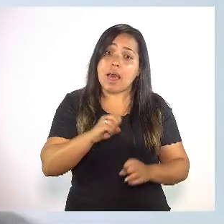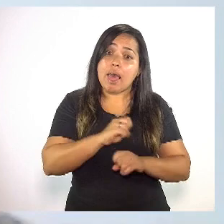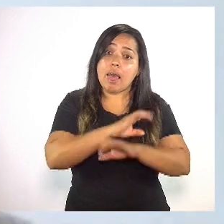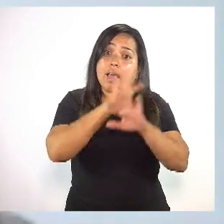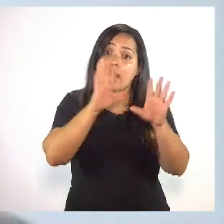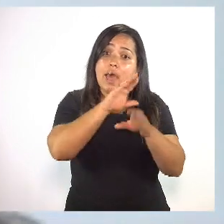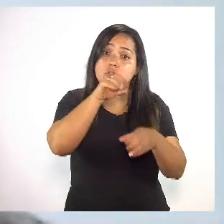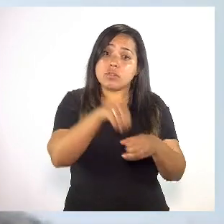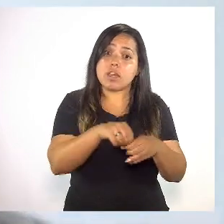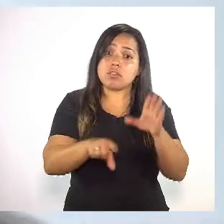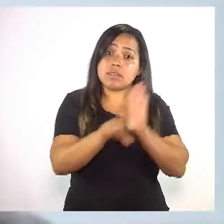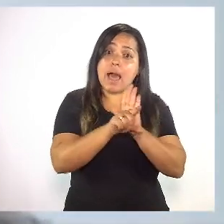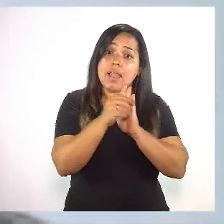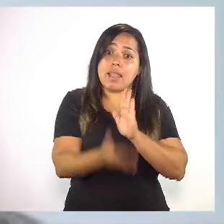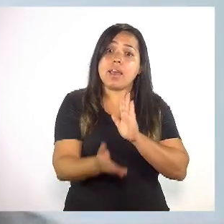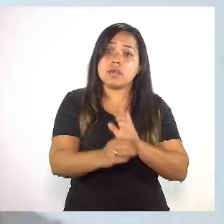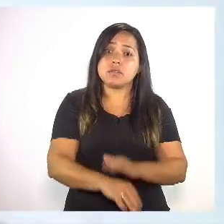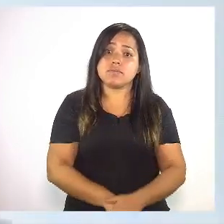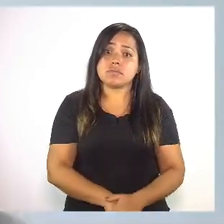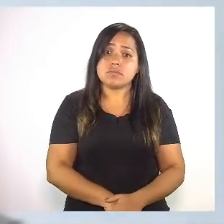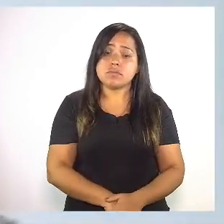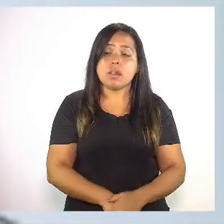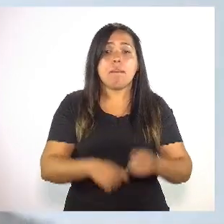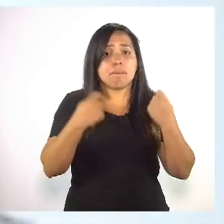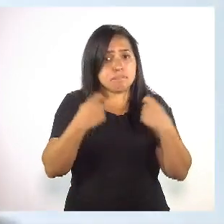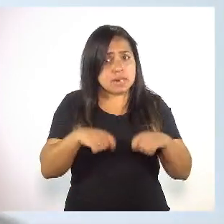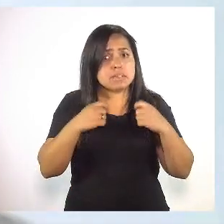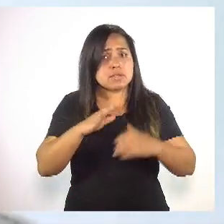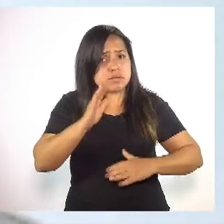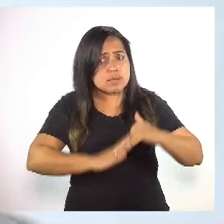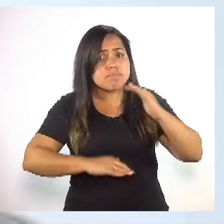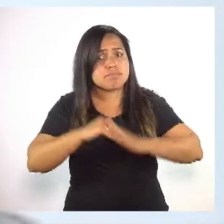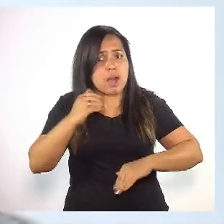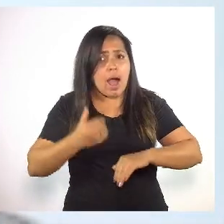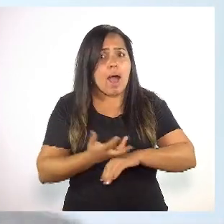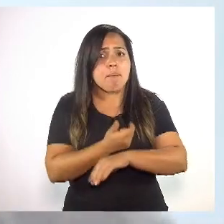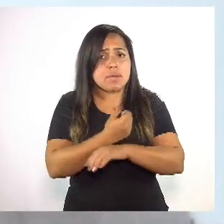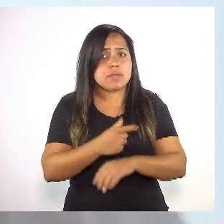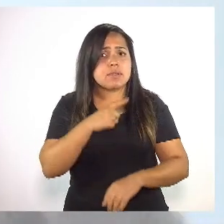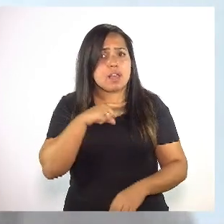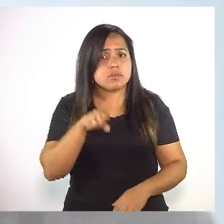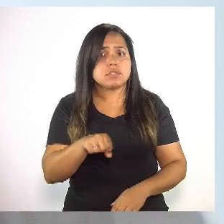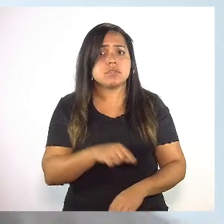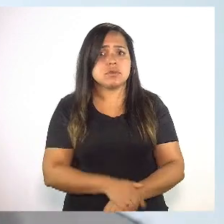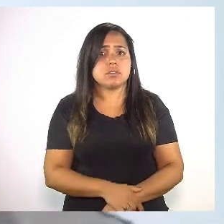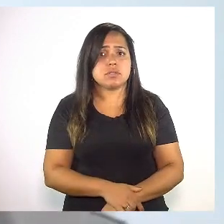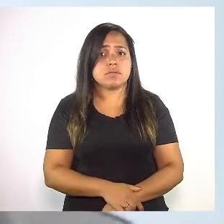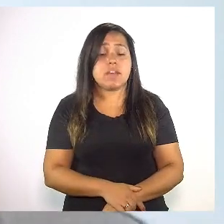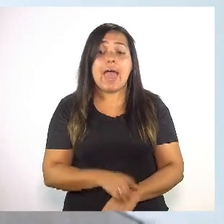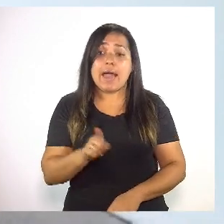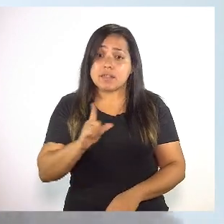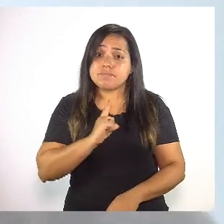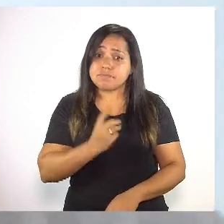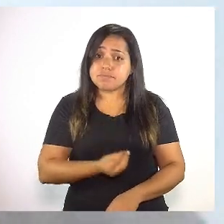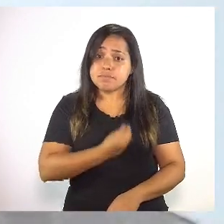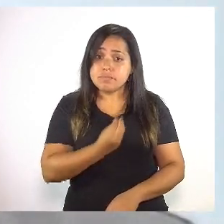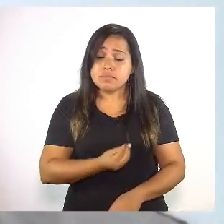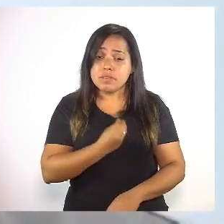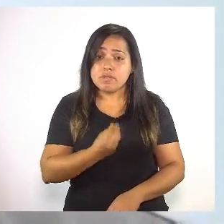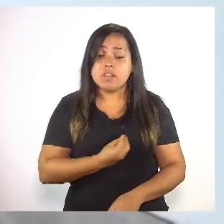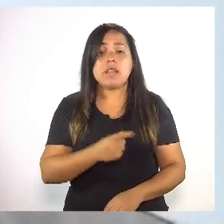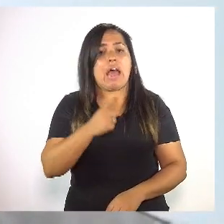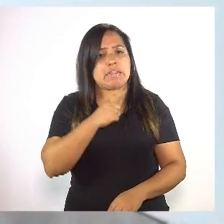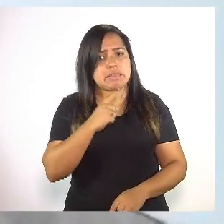pela instância judicial competente. Isso ainda não aconteceu. Então, se ela está em pleno vigor, apesar dos